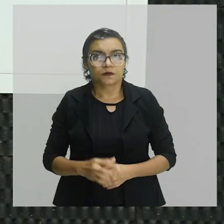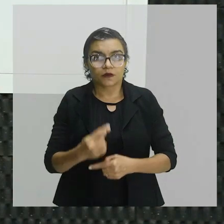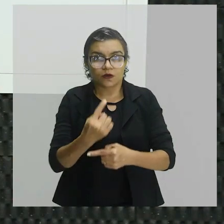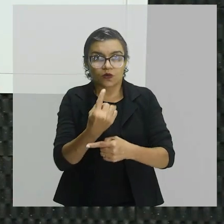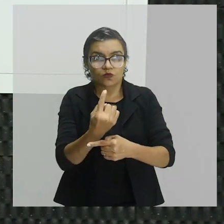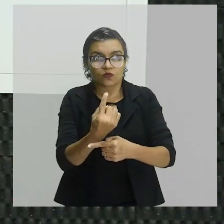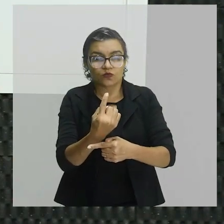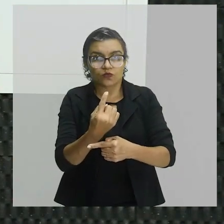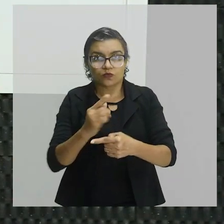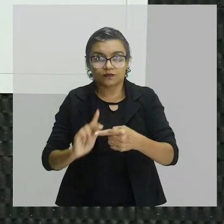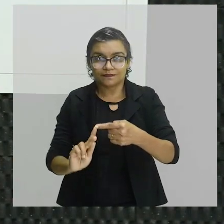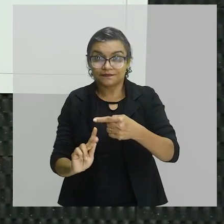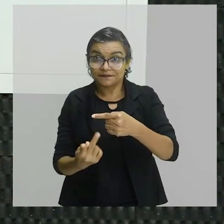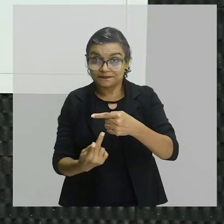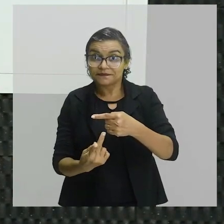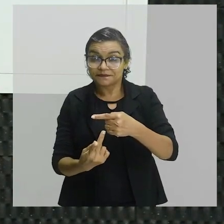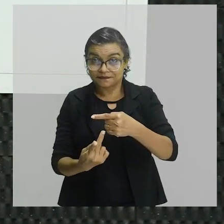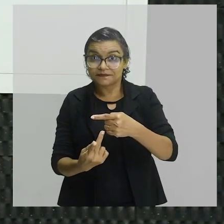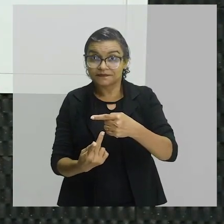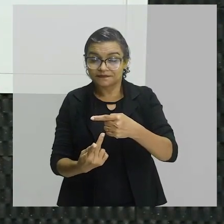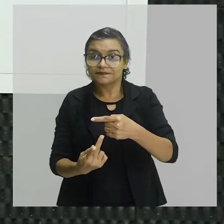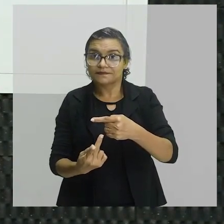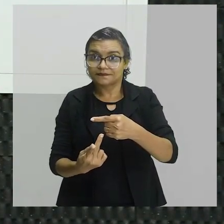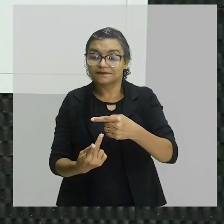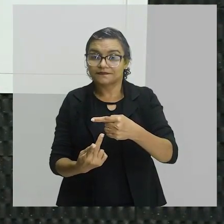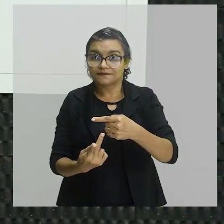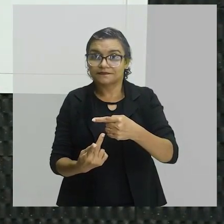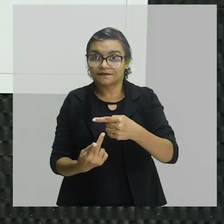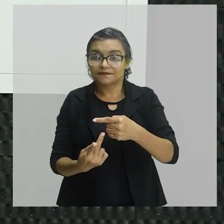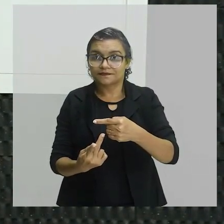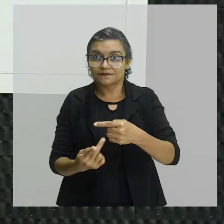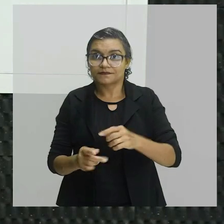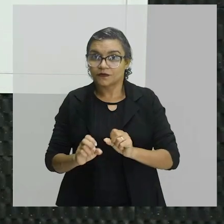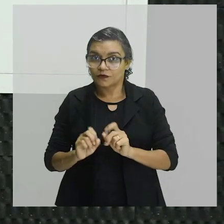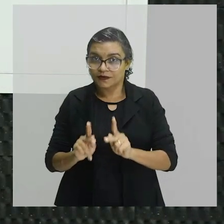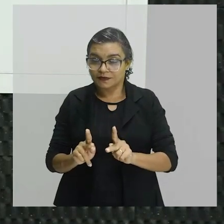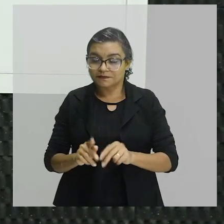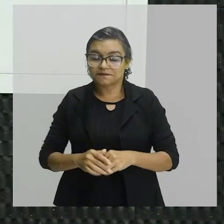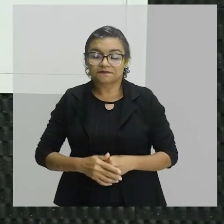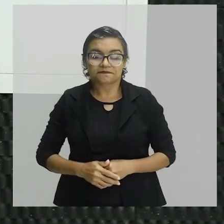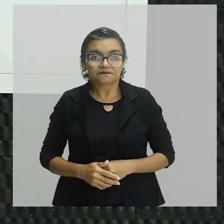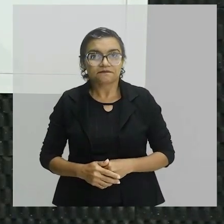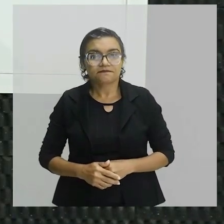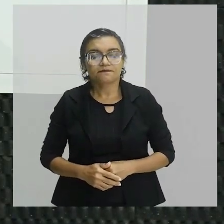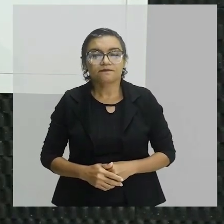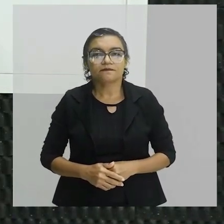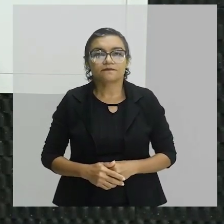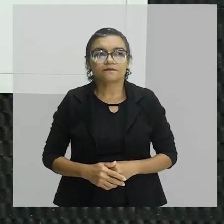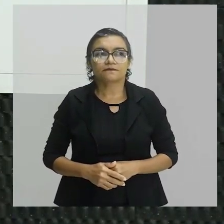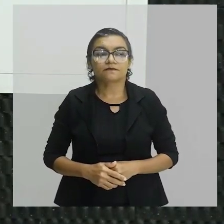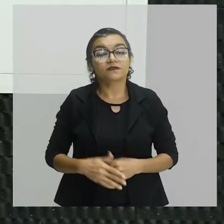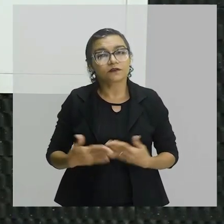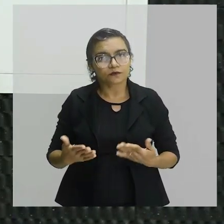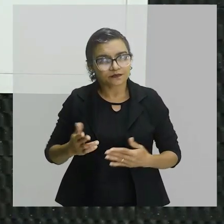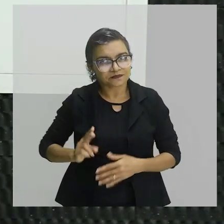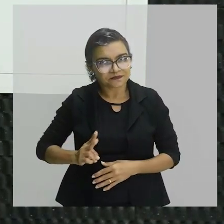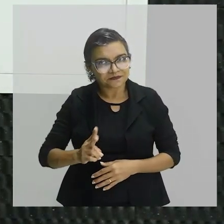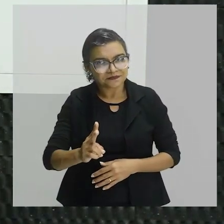sobre h. Então 1 sobre h é o mesmo que h elevado a menos 1, certo? Então,